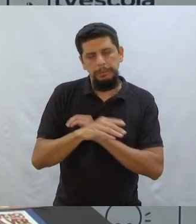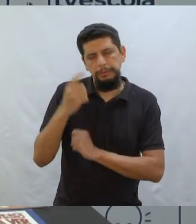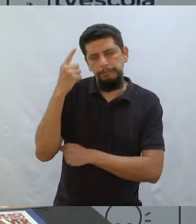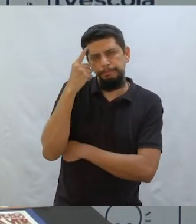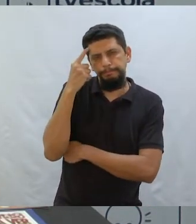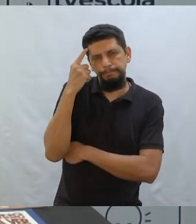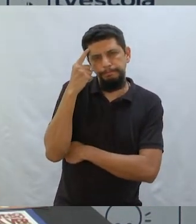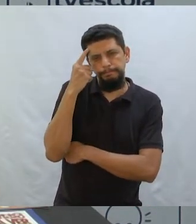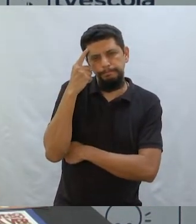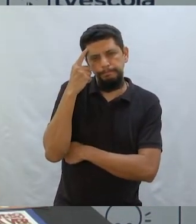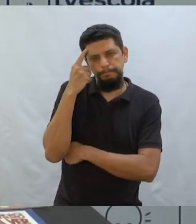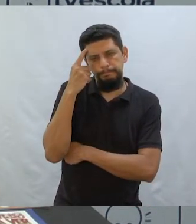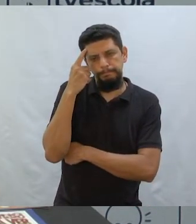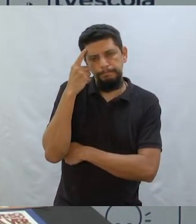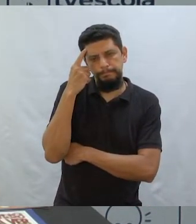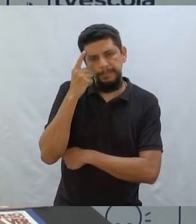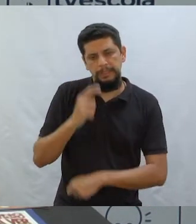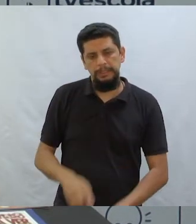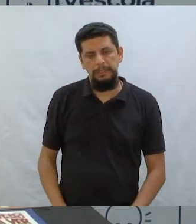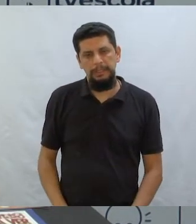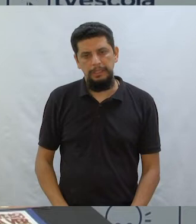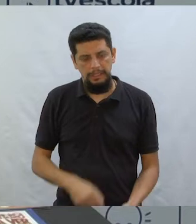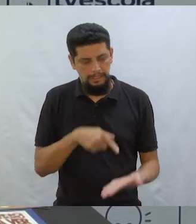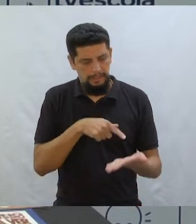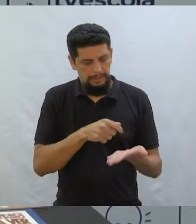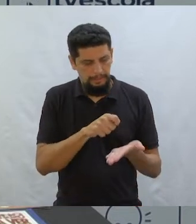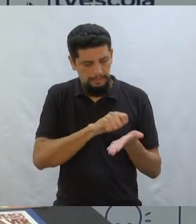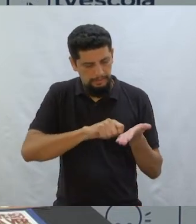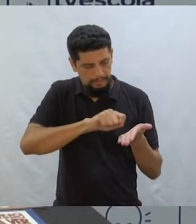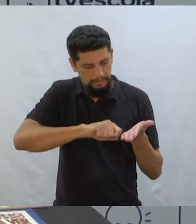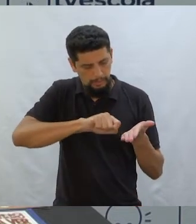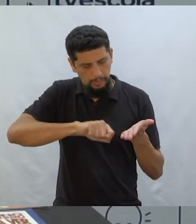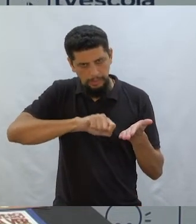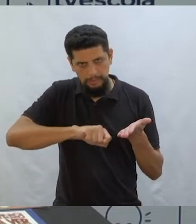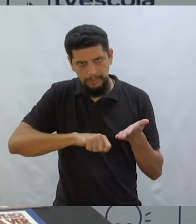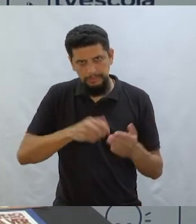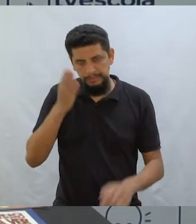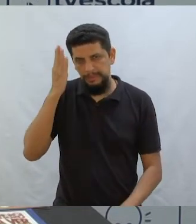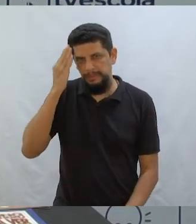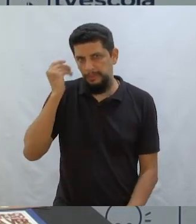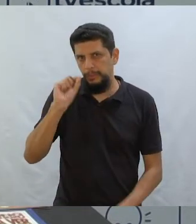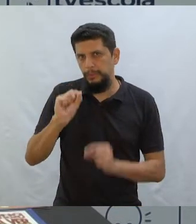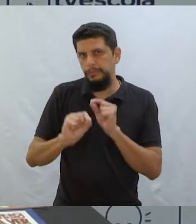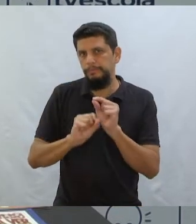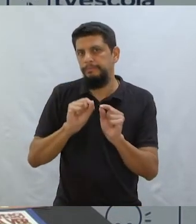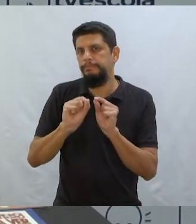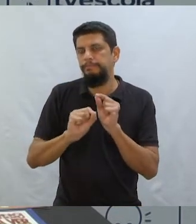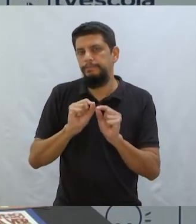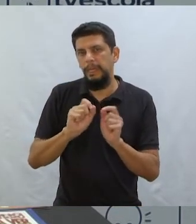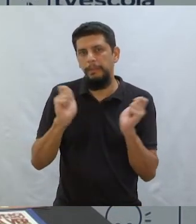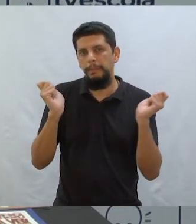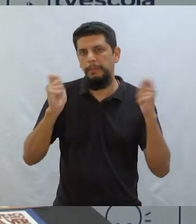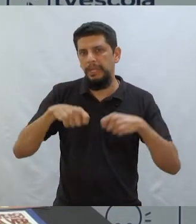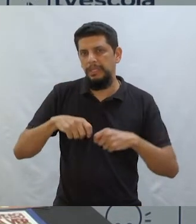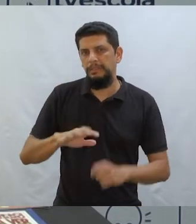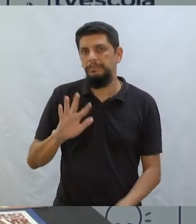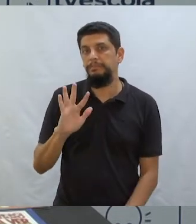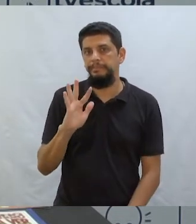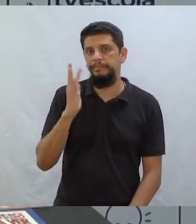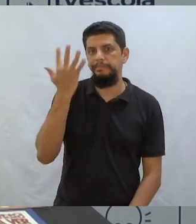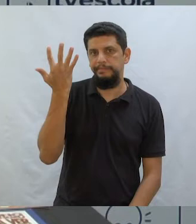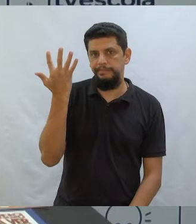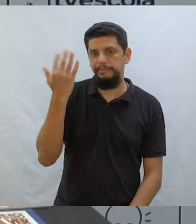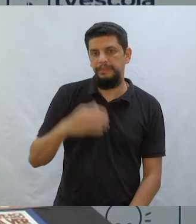na cabeça do Pedrinho talvez até mesmo na cabeça da nossa escritora rut Rocha para saber o que poderia ter